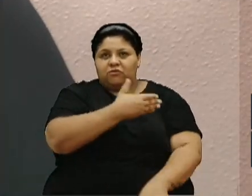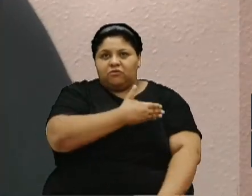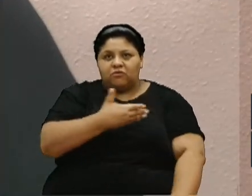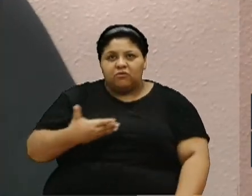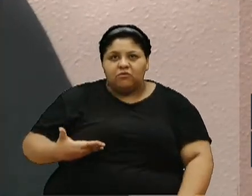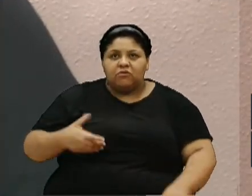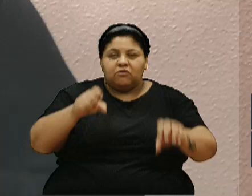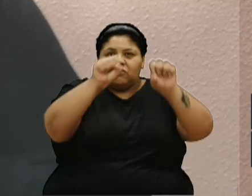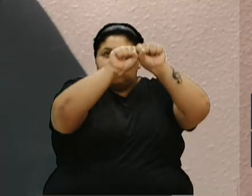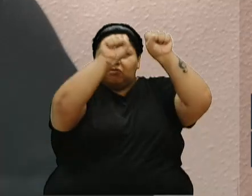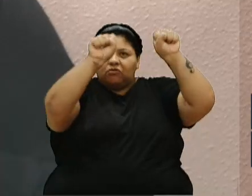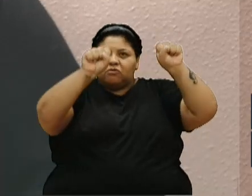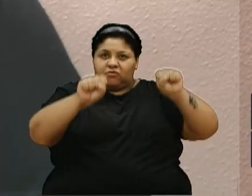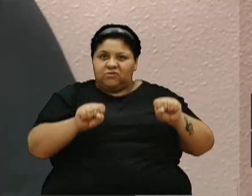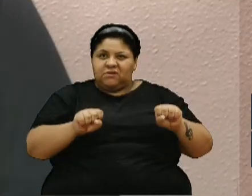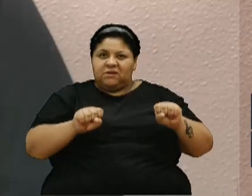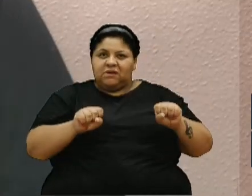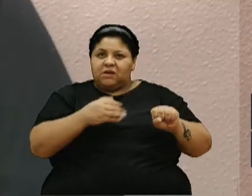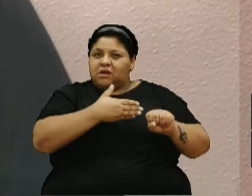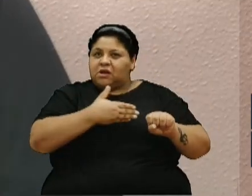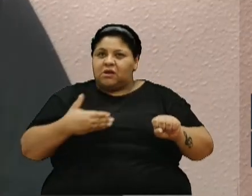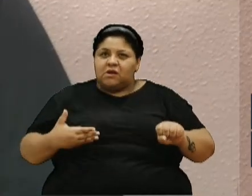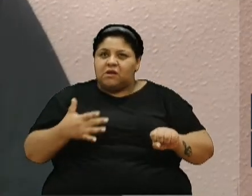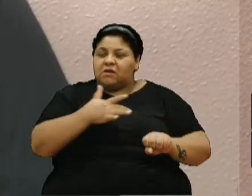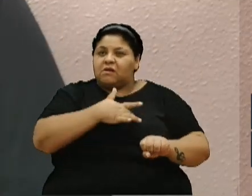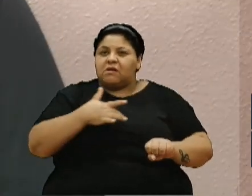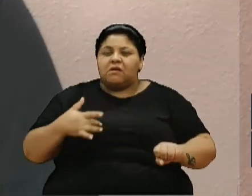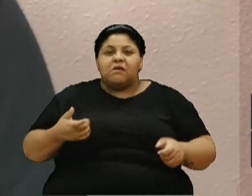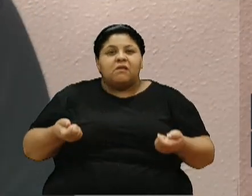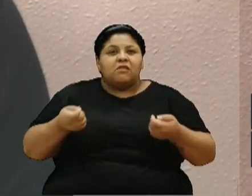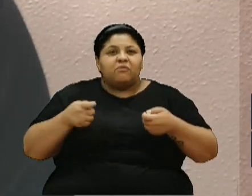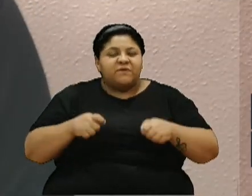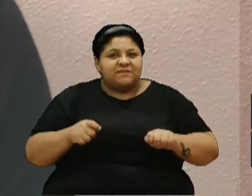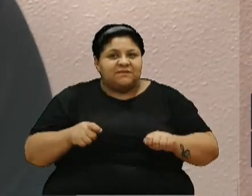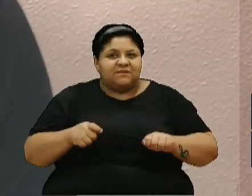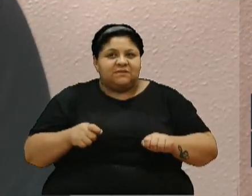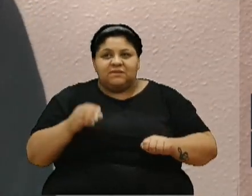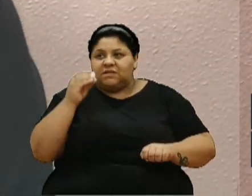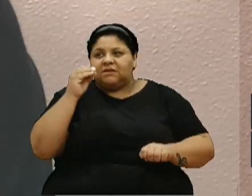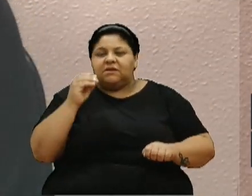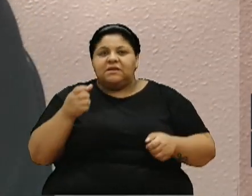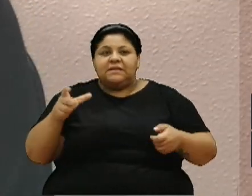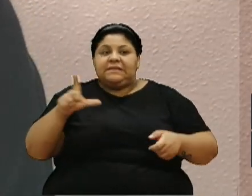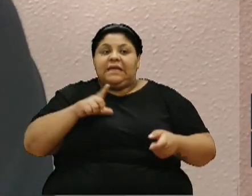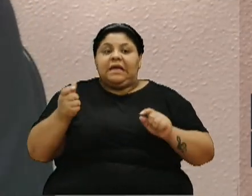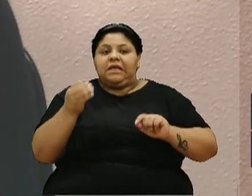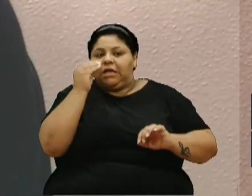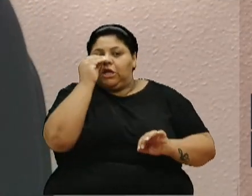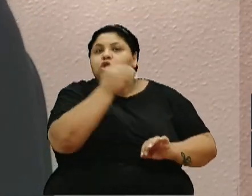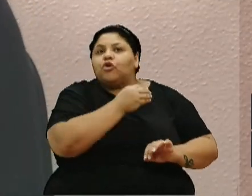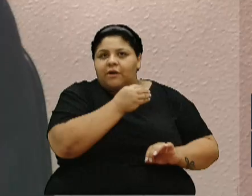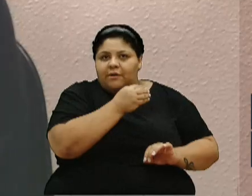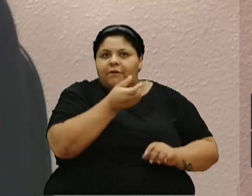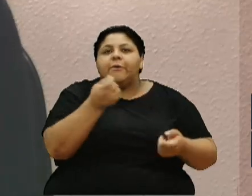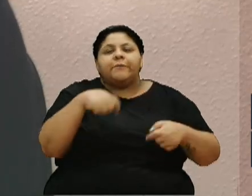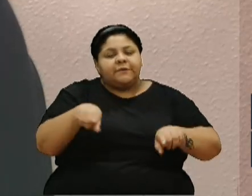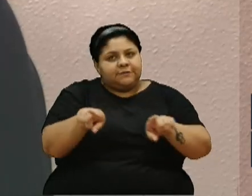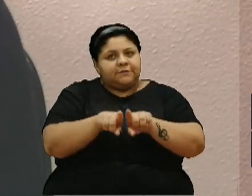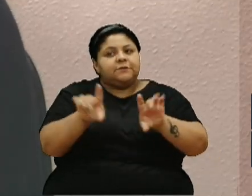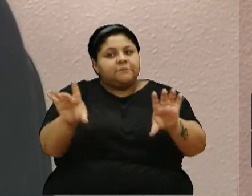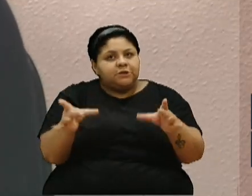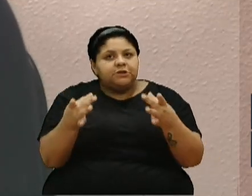sistema público de saúde não precise e não deva olhar para isso. A gente precisa aqui também